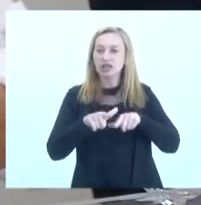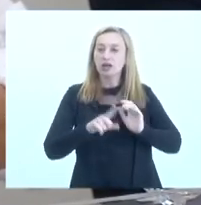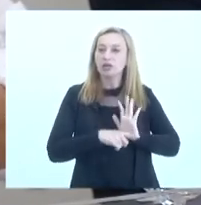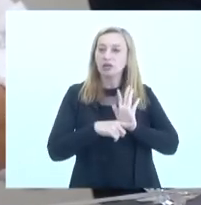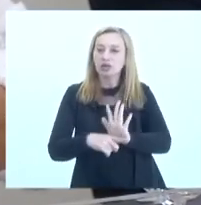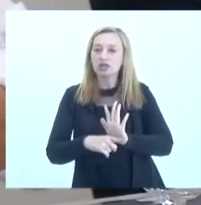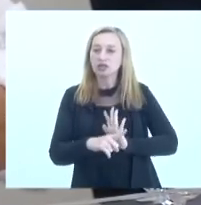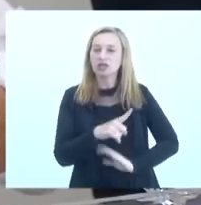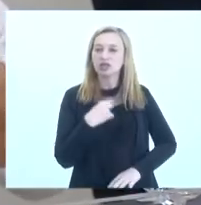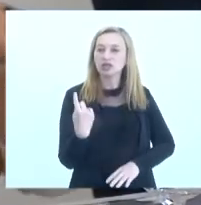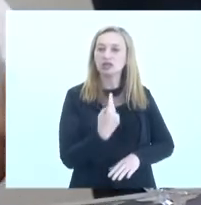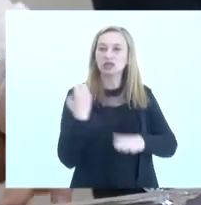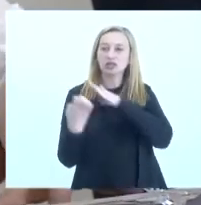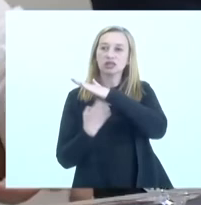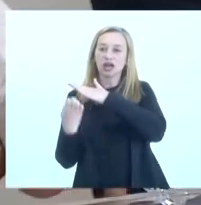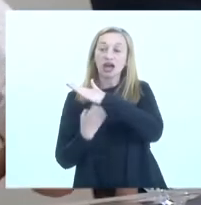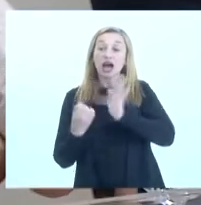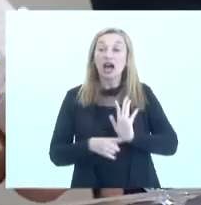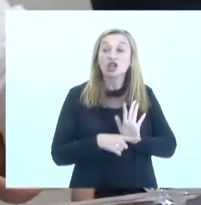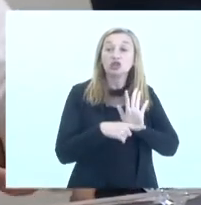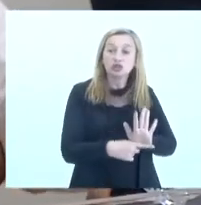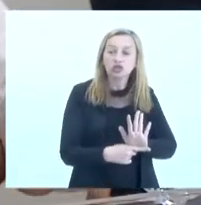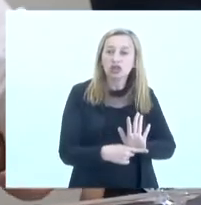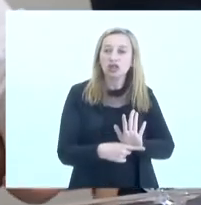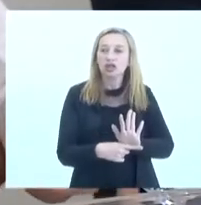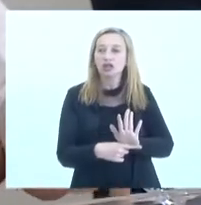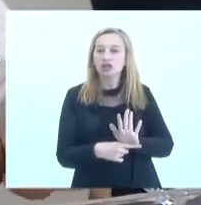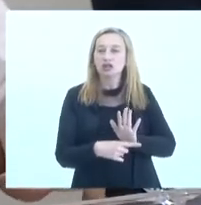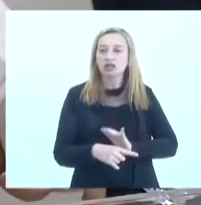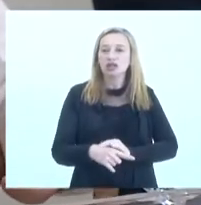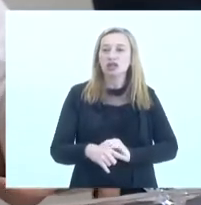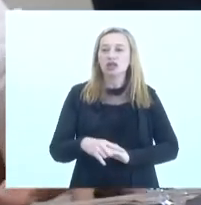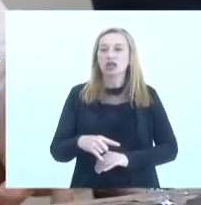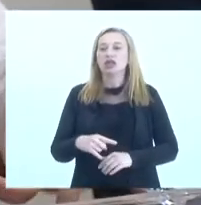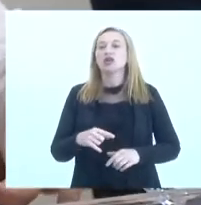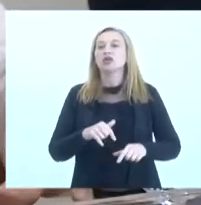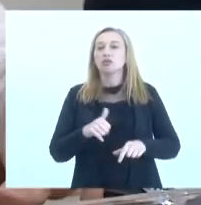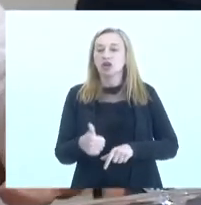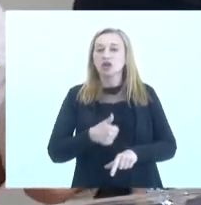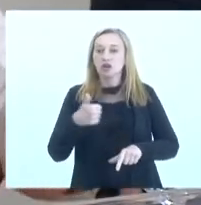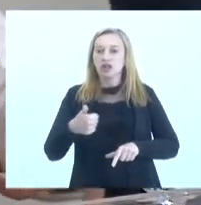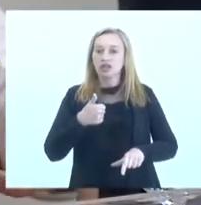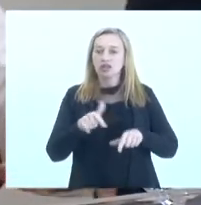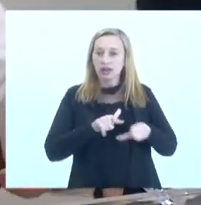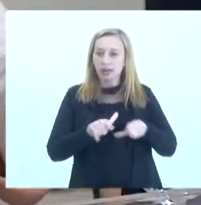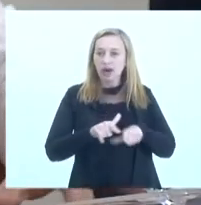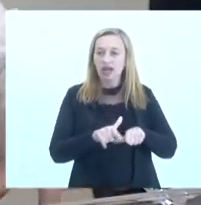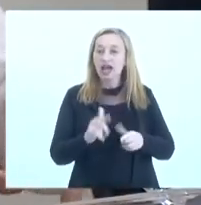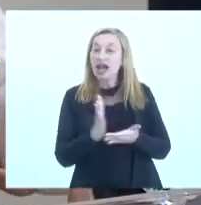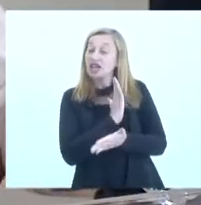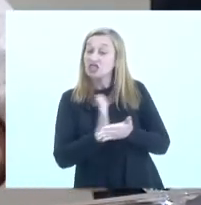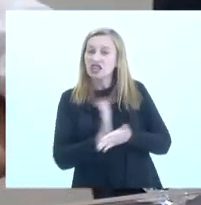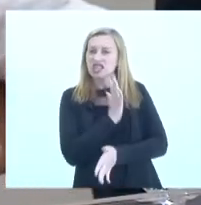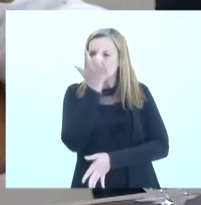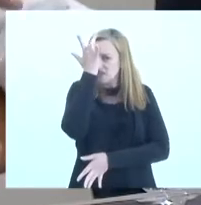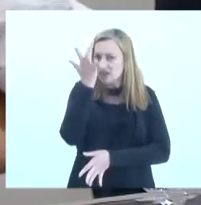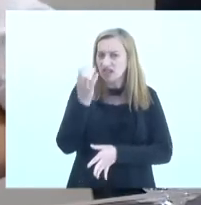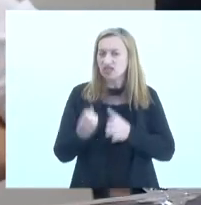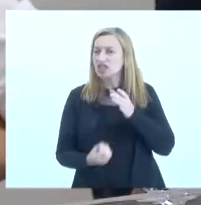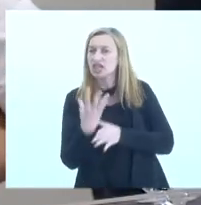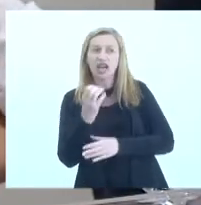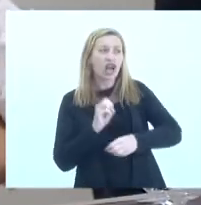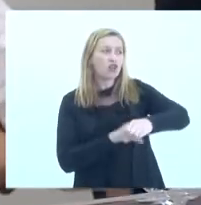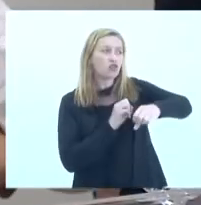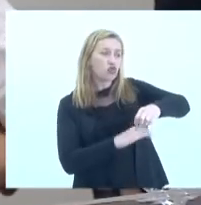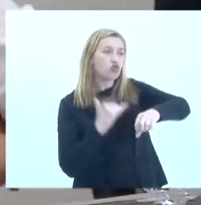ajudar nossas empresas, ajudar a fomentar os postos de trabalho. Porque muitas das vezes é muito fácil você criar fundo para